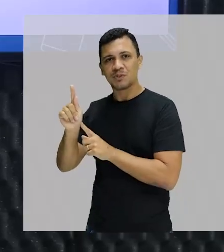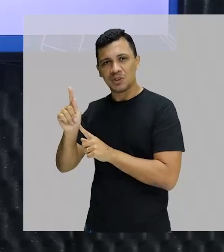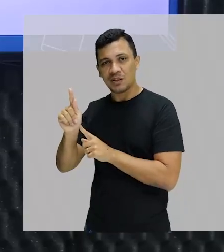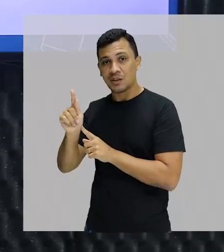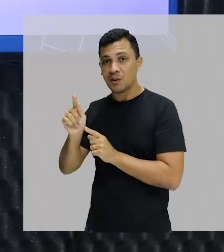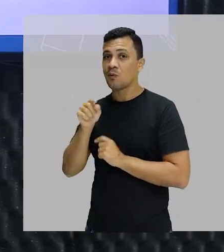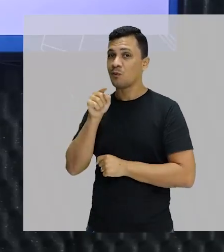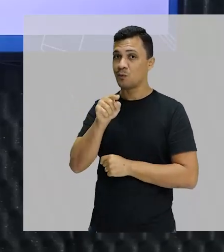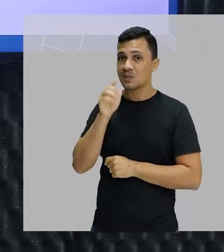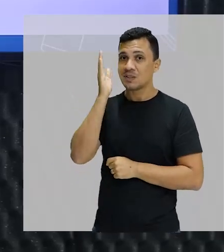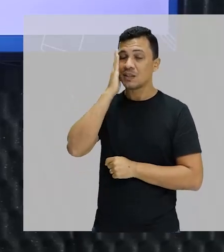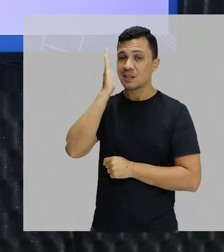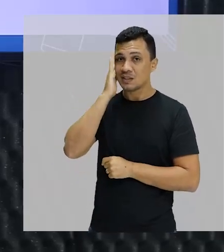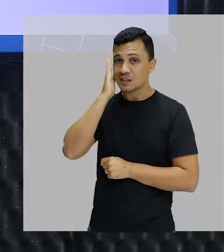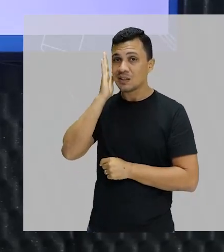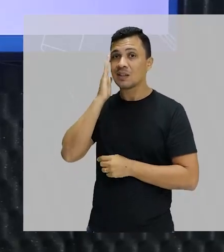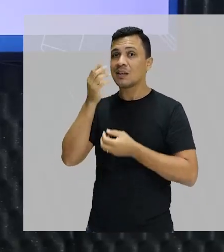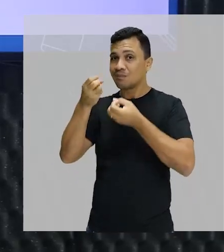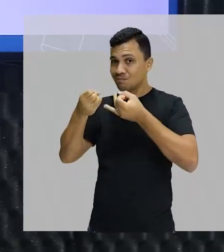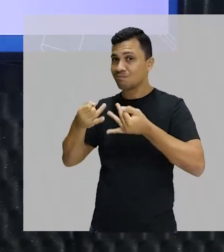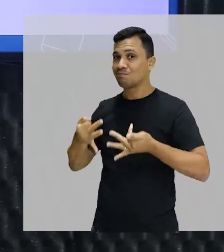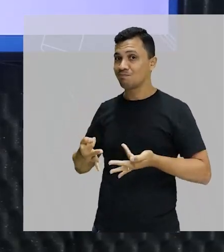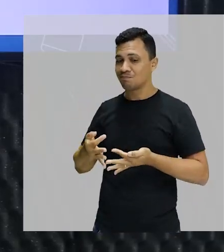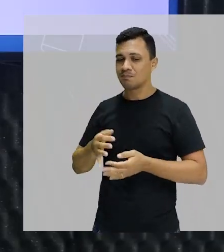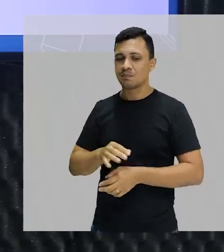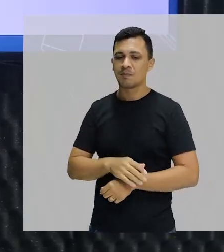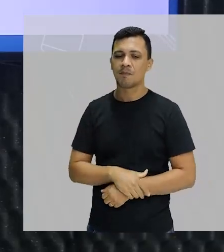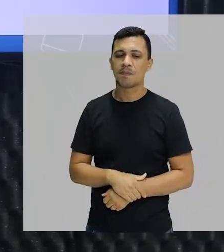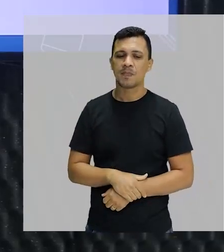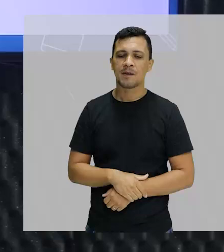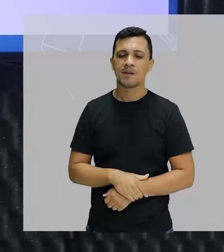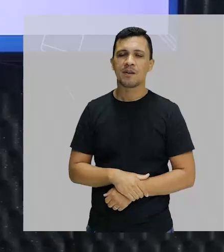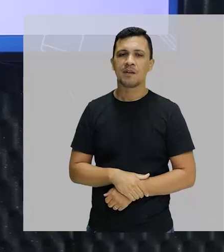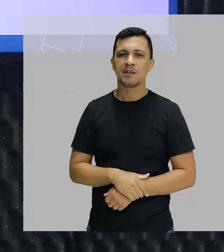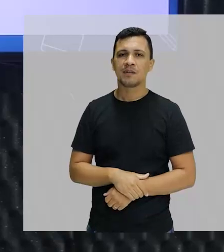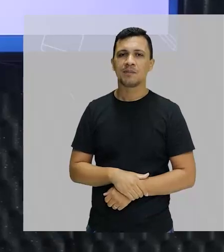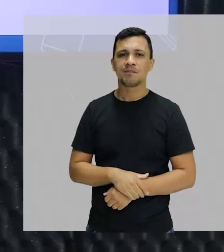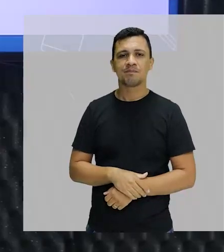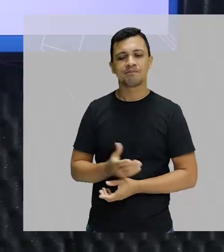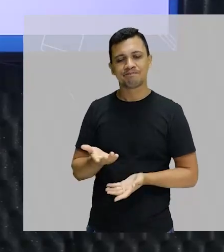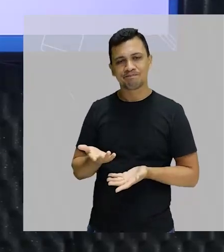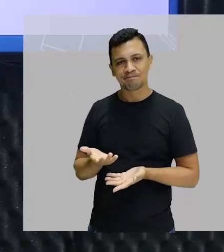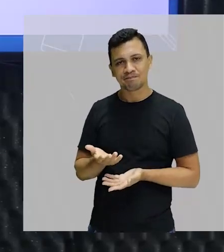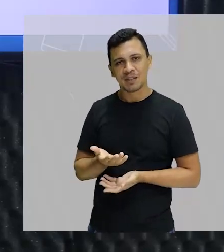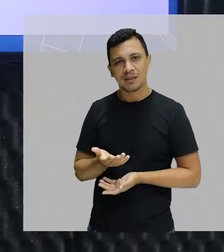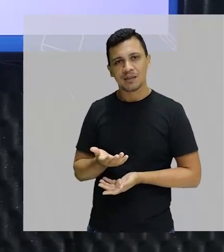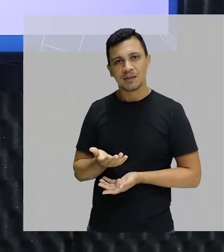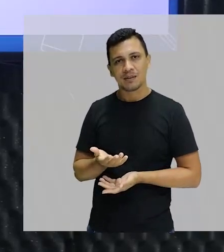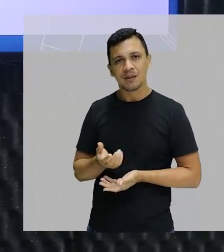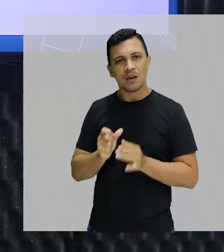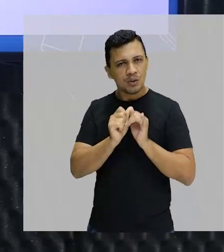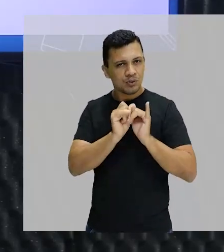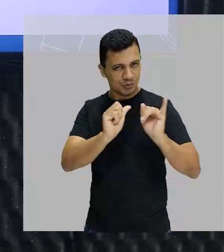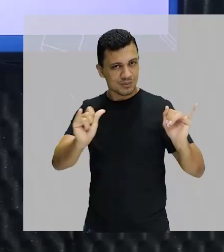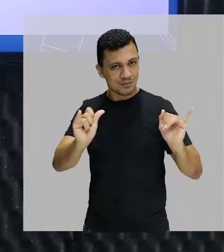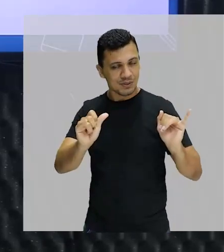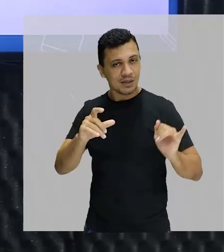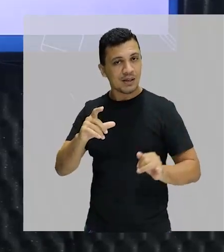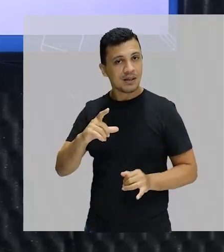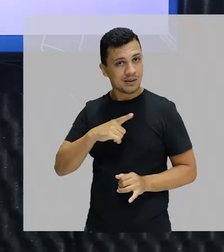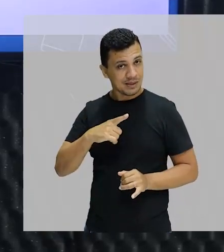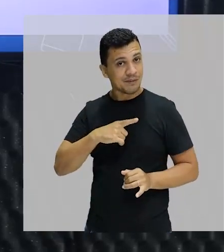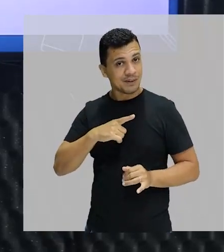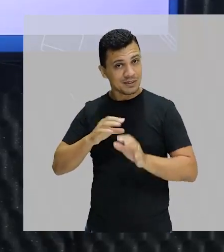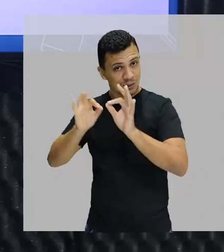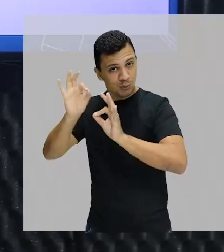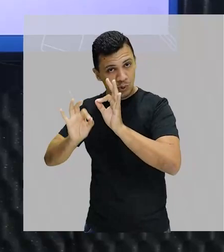vai já entender o porquê que eu estou explicando isso, tá? Olha só, o que, que a gente vai considerar? Como eu disse para você, nós estamos fazendo um